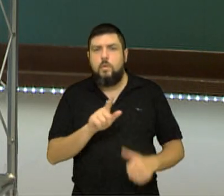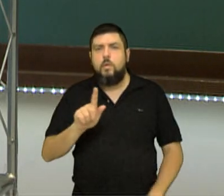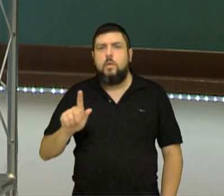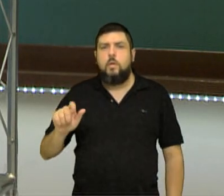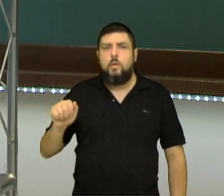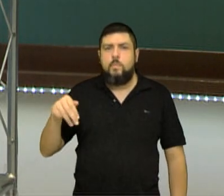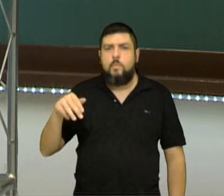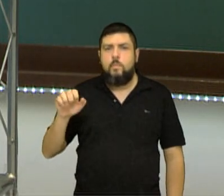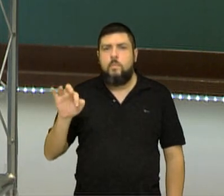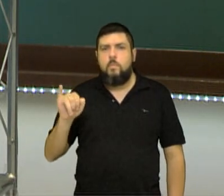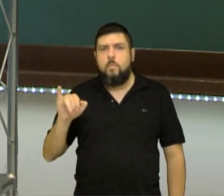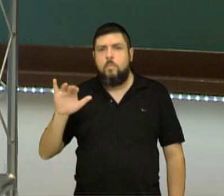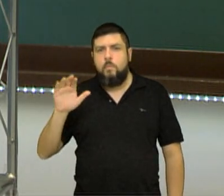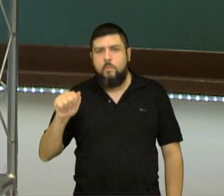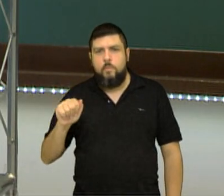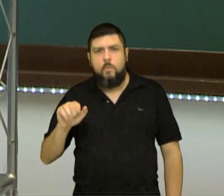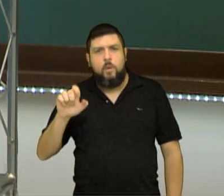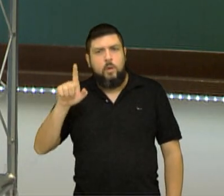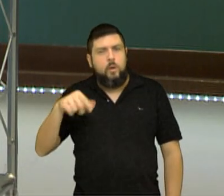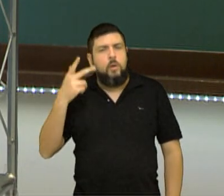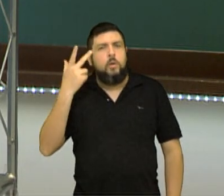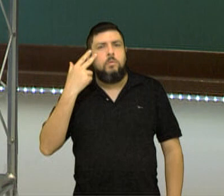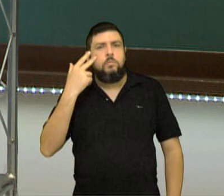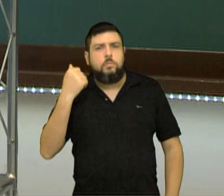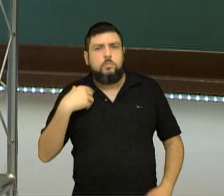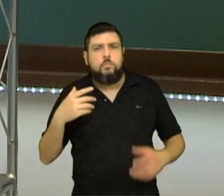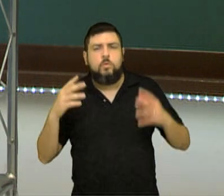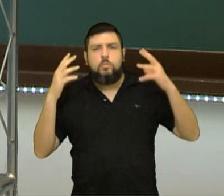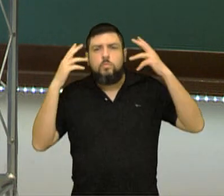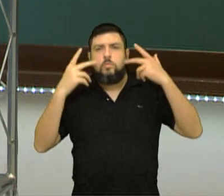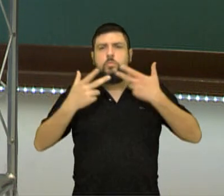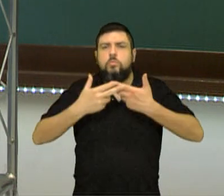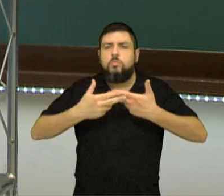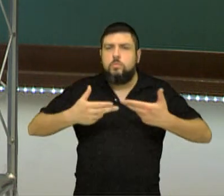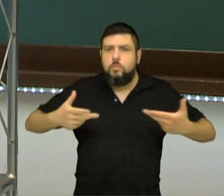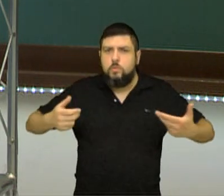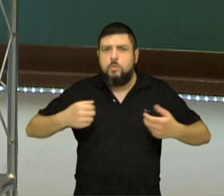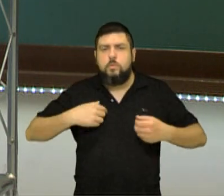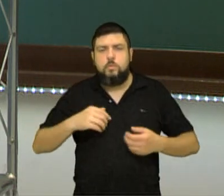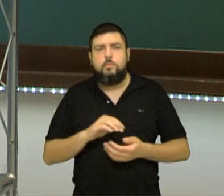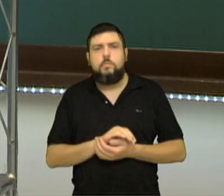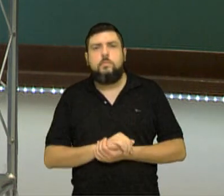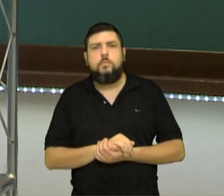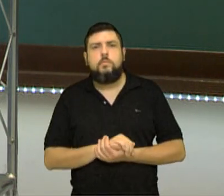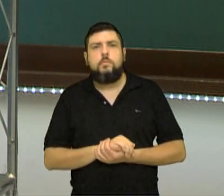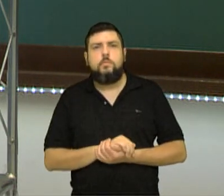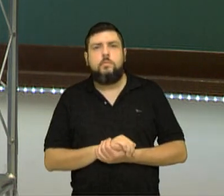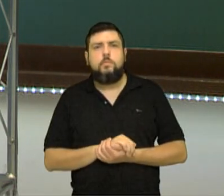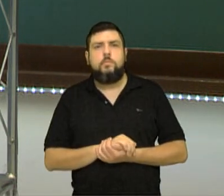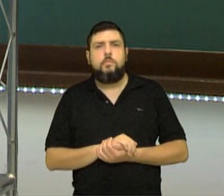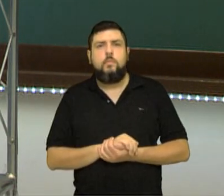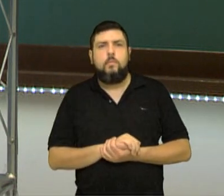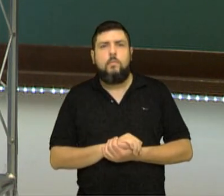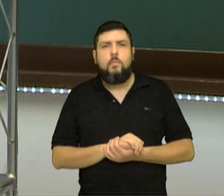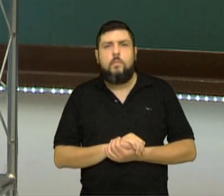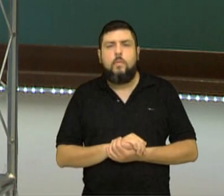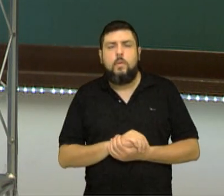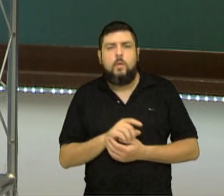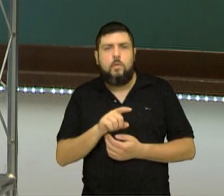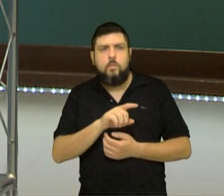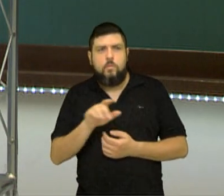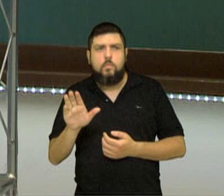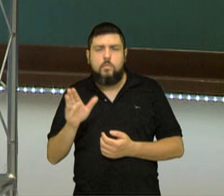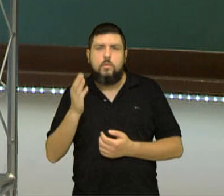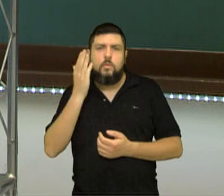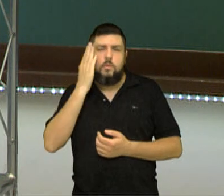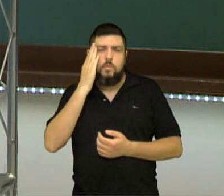que acontece em animais em geral, algumas algas, né? Mas mais ali em animais de um modo geral, tá? Isso aqui você já sabe, né? Então nós